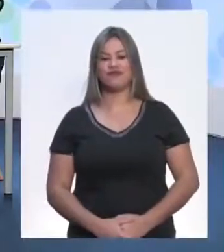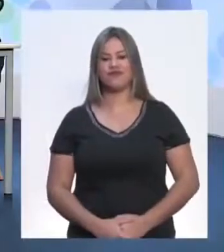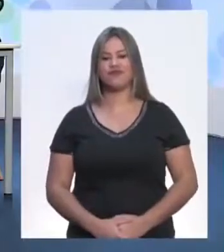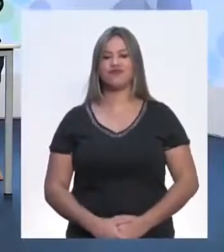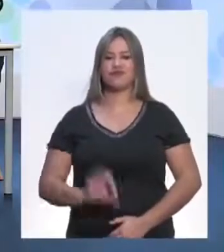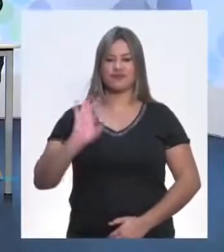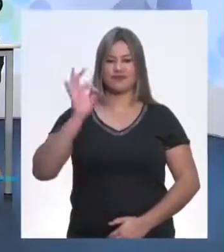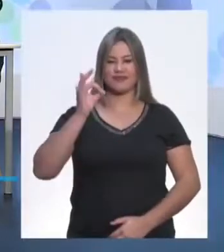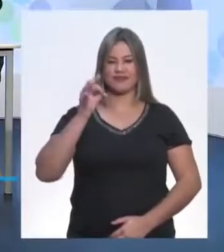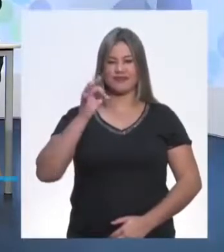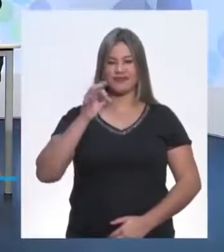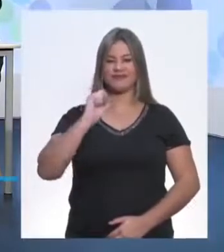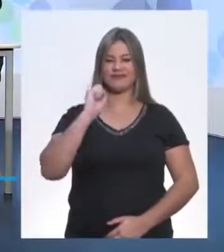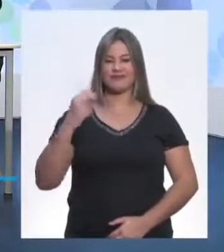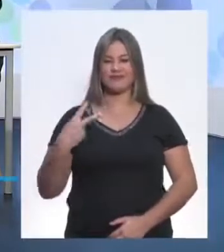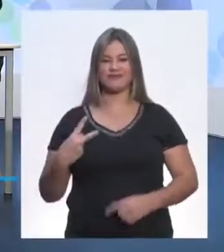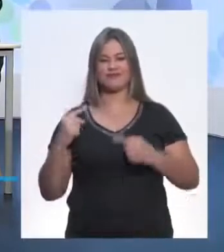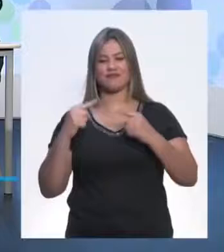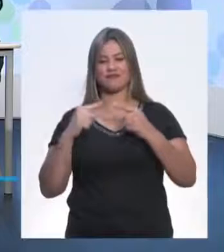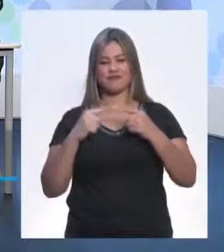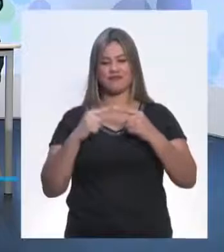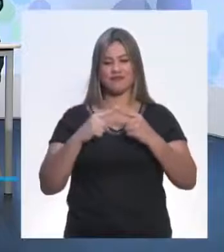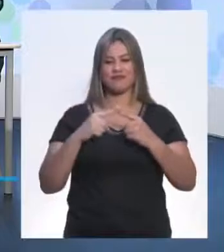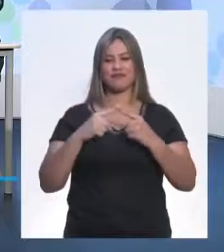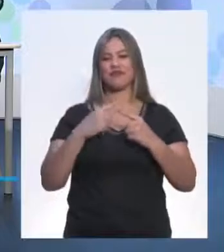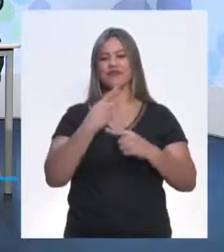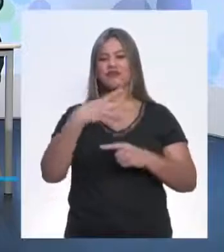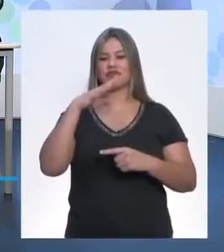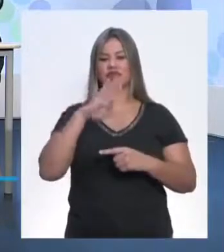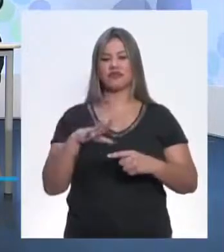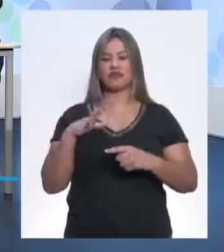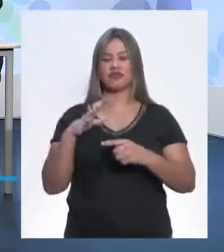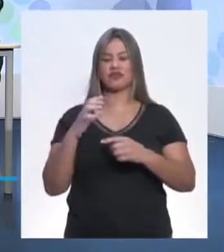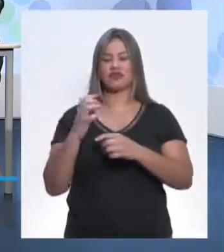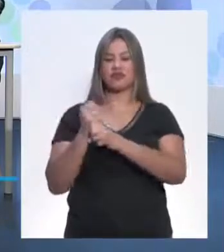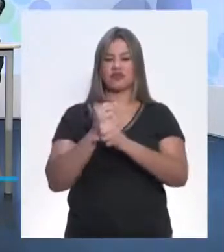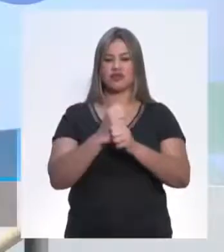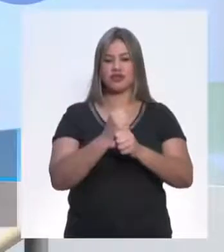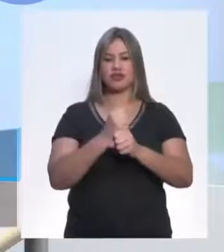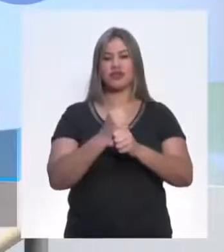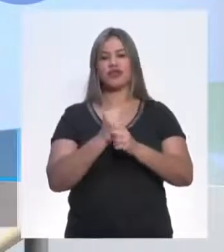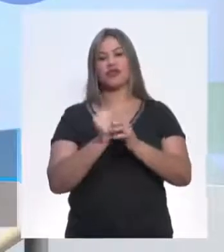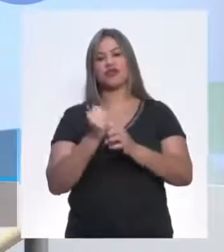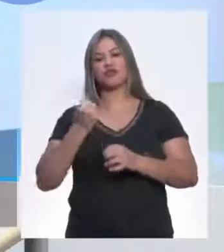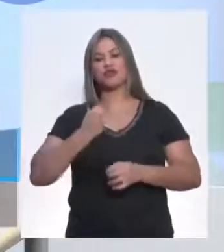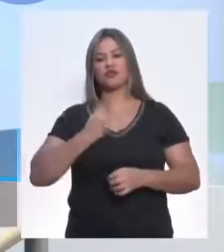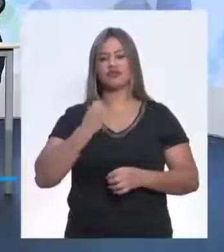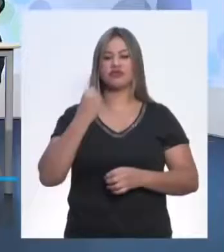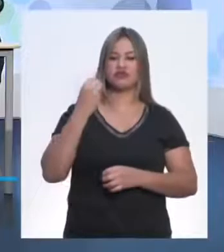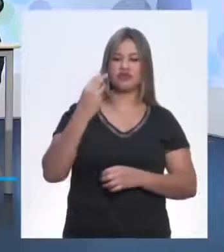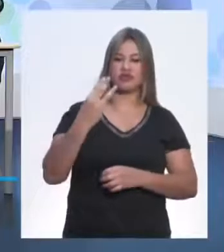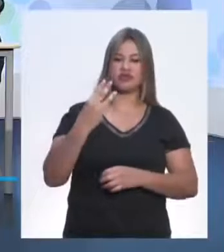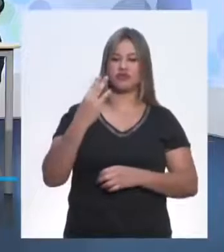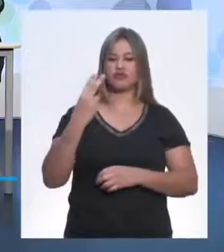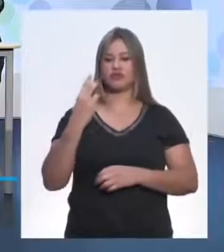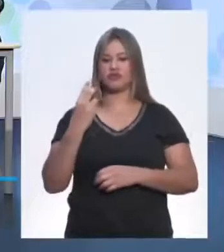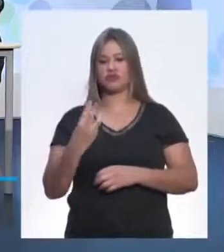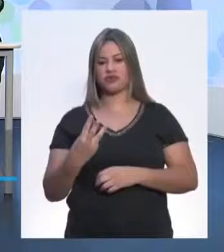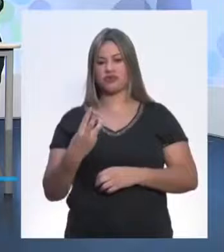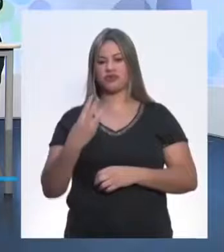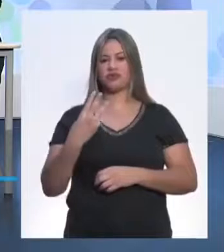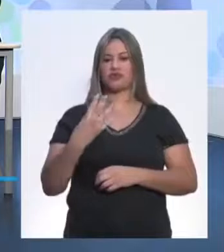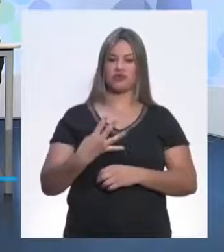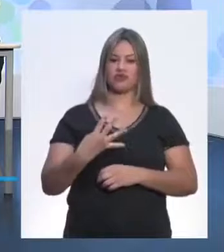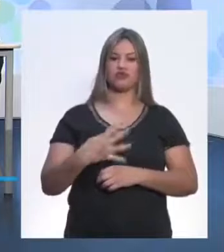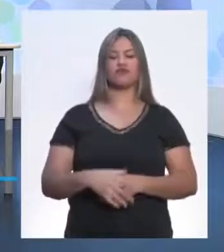na tabuada do 3, do 4 e do 2. Isso Como mesmo. é multiplicação, por isso que ele tem a relação do múltiplo,